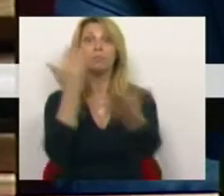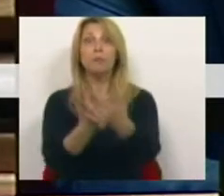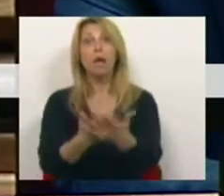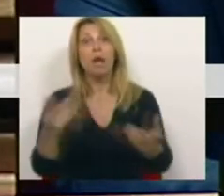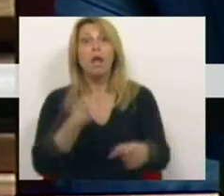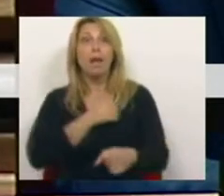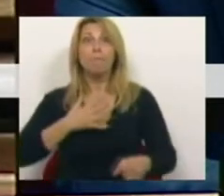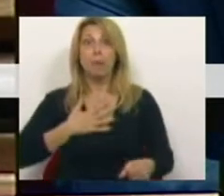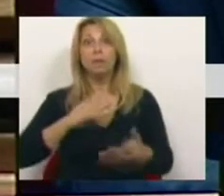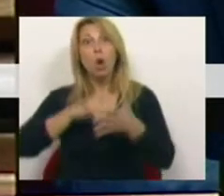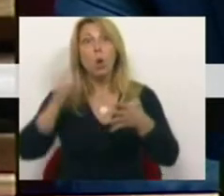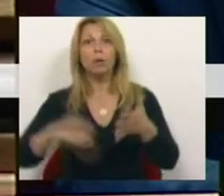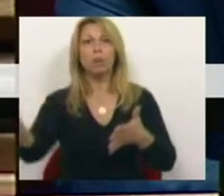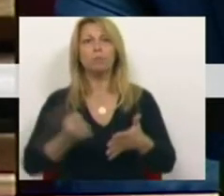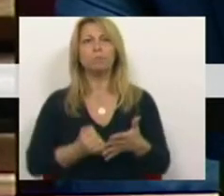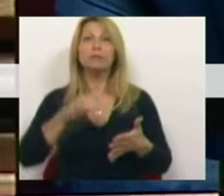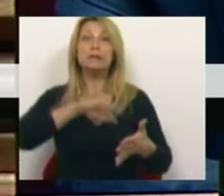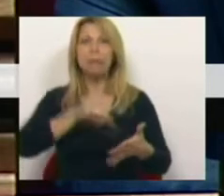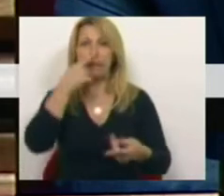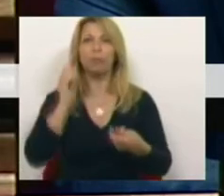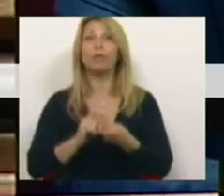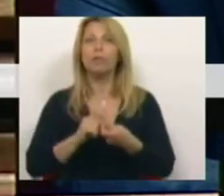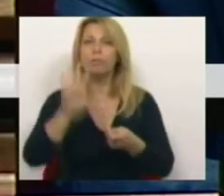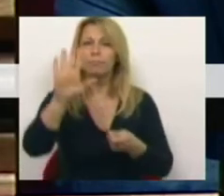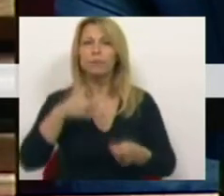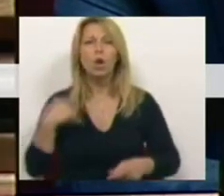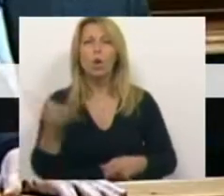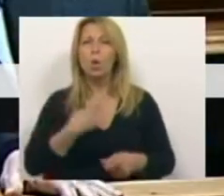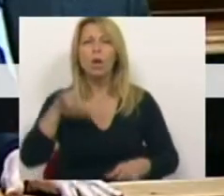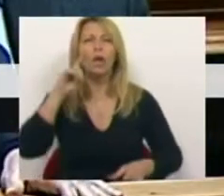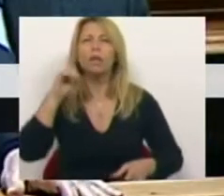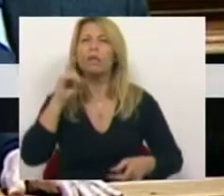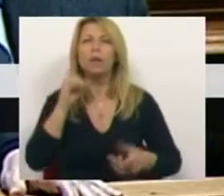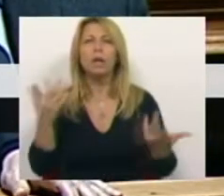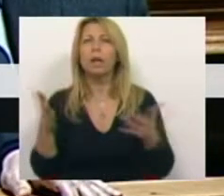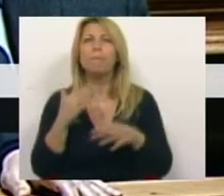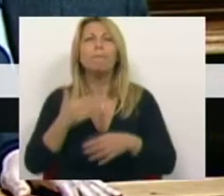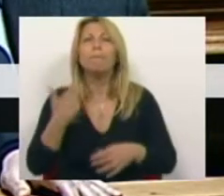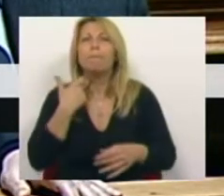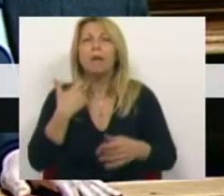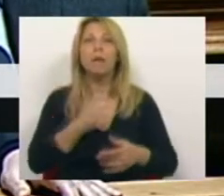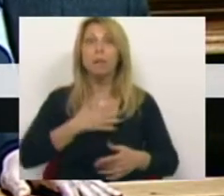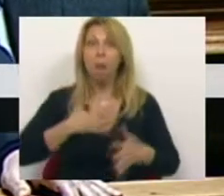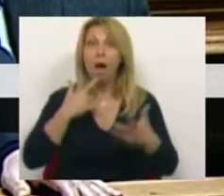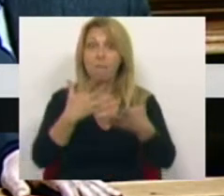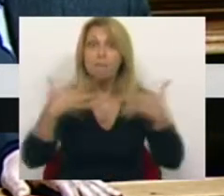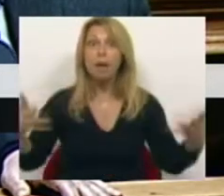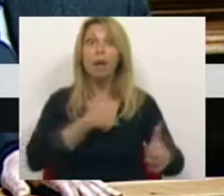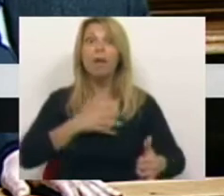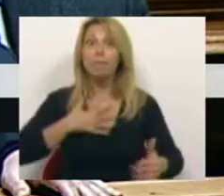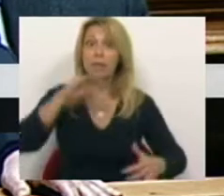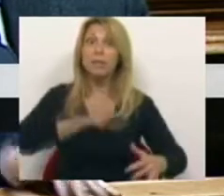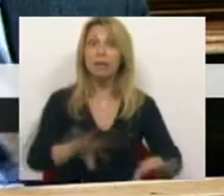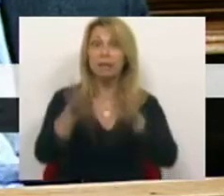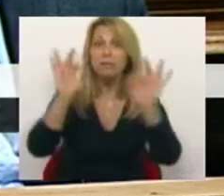E entendamos, nós não estamos aqui a defender pequenas empresas, há muitas grandes empresas com estes salários. Este acordo